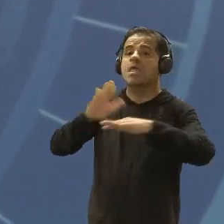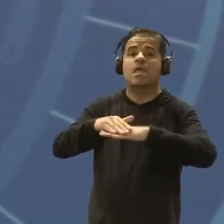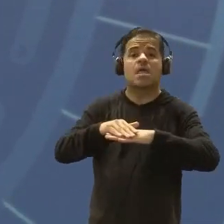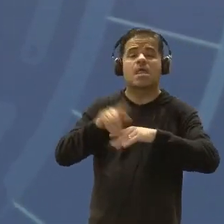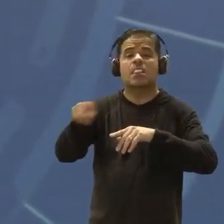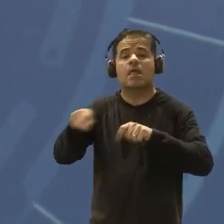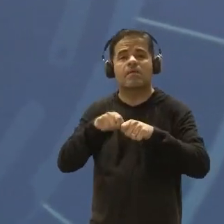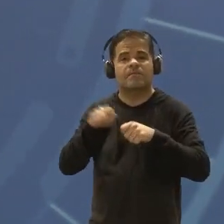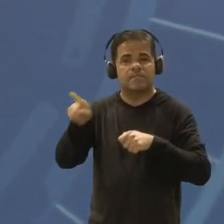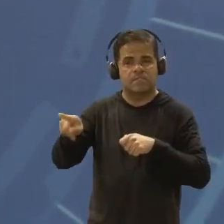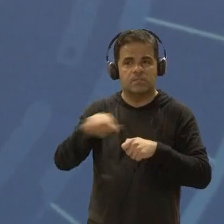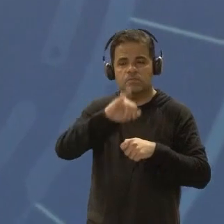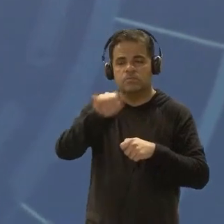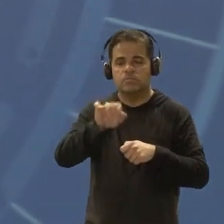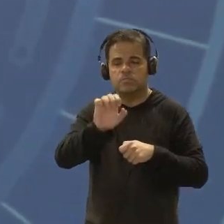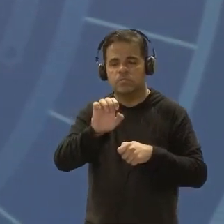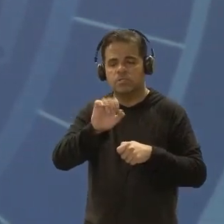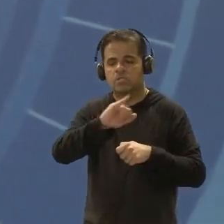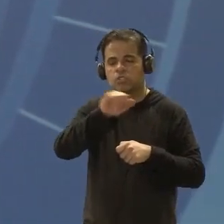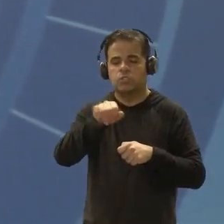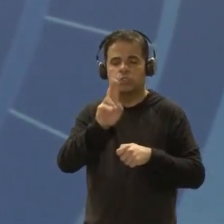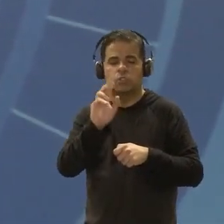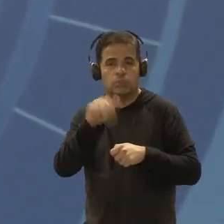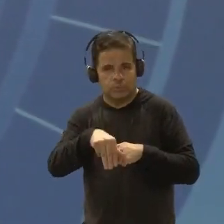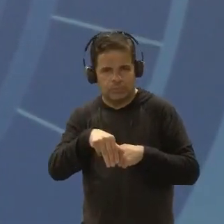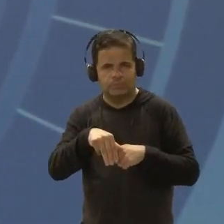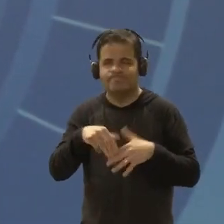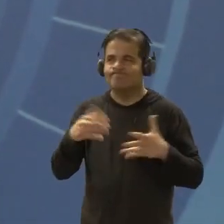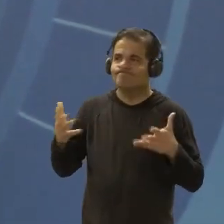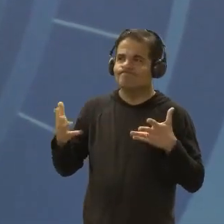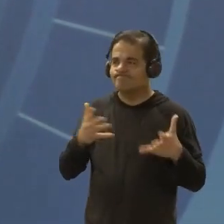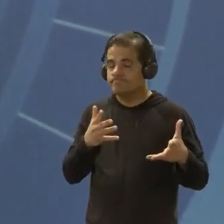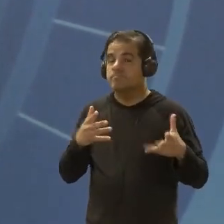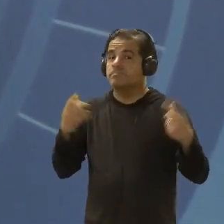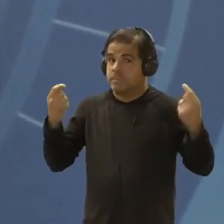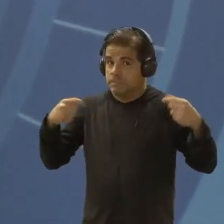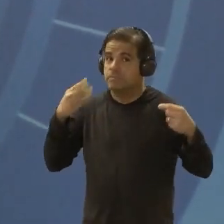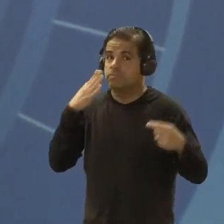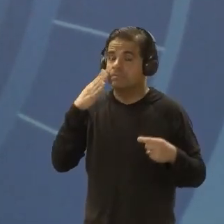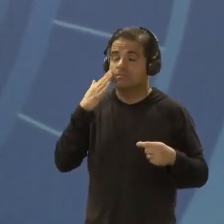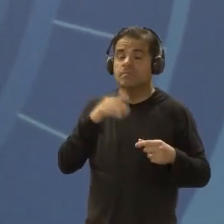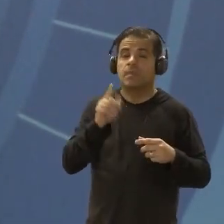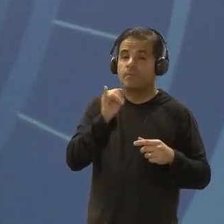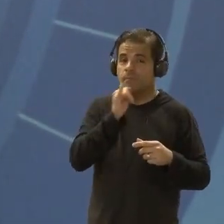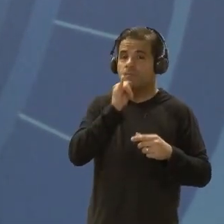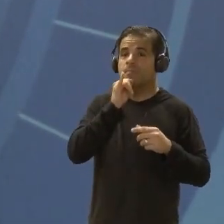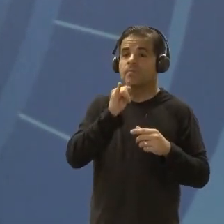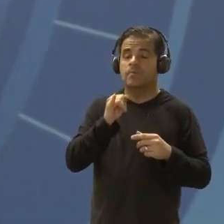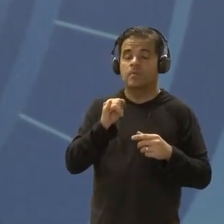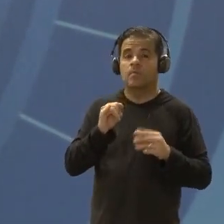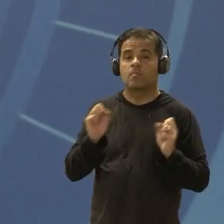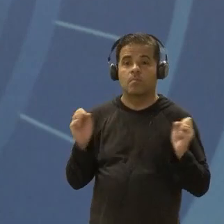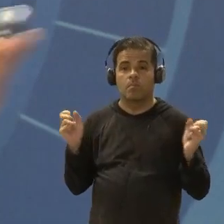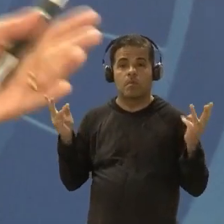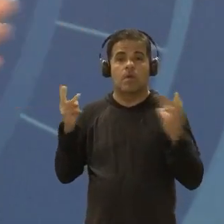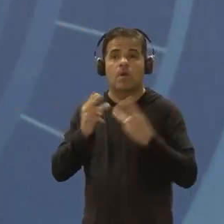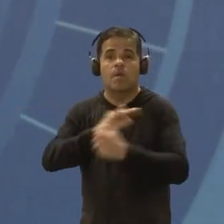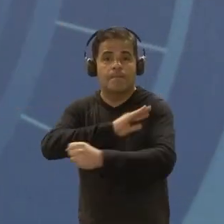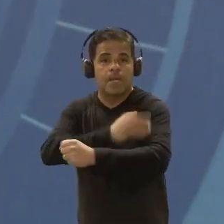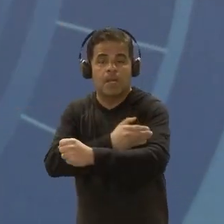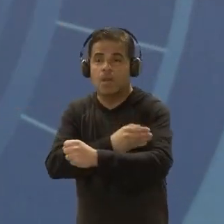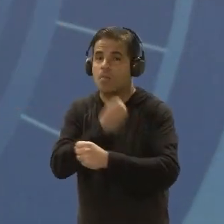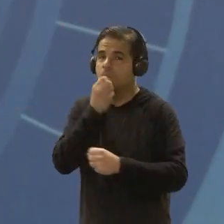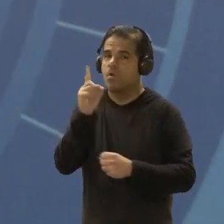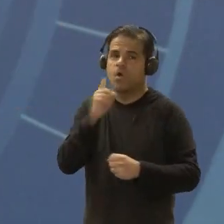fazendo o jejum intermitente. Por quê? Dessa maneira, a gente tem que saber que, por exemplo, o ganho de massa muscular já não pode ser